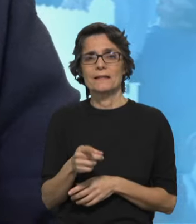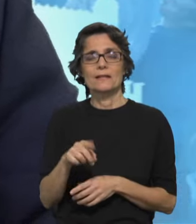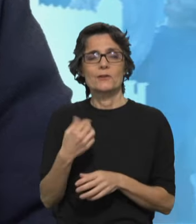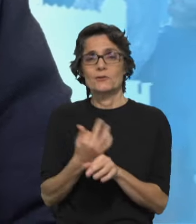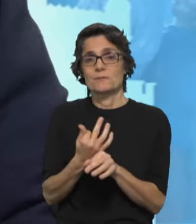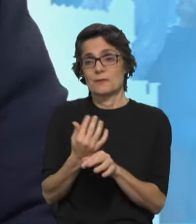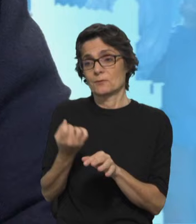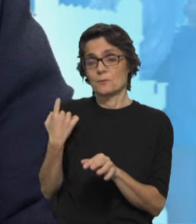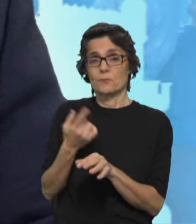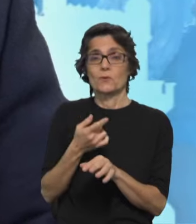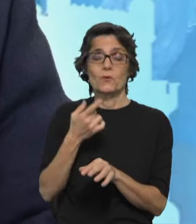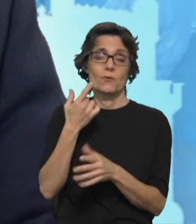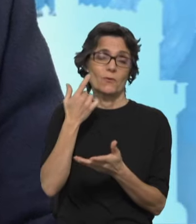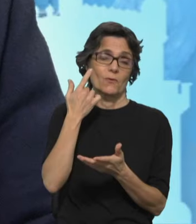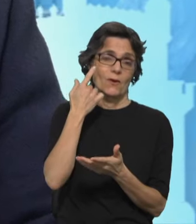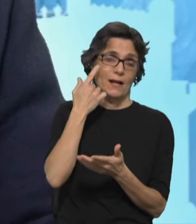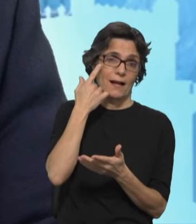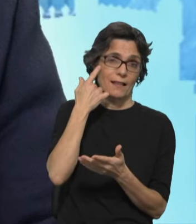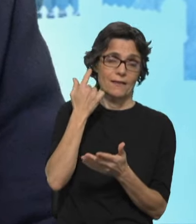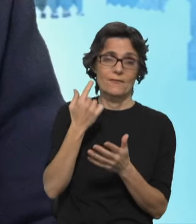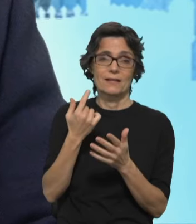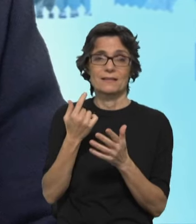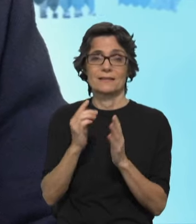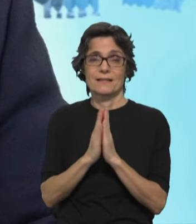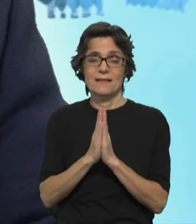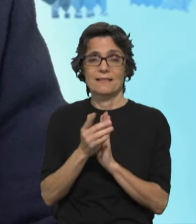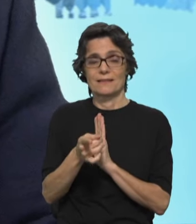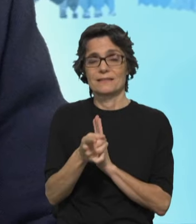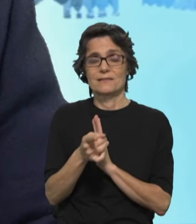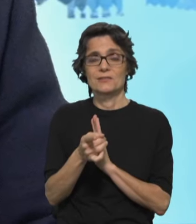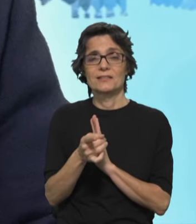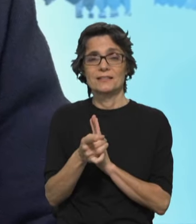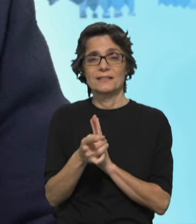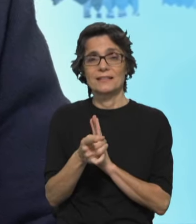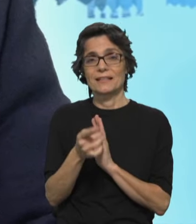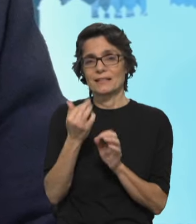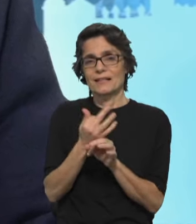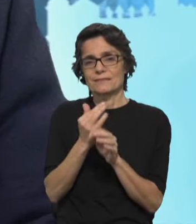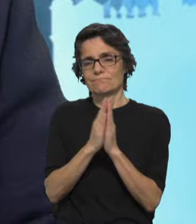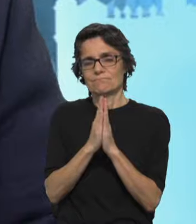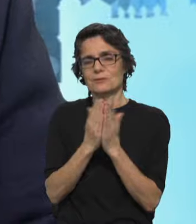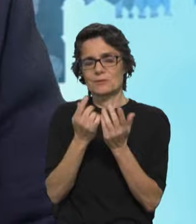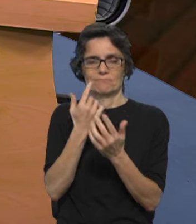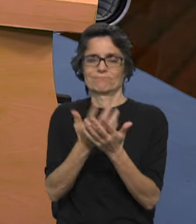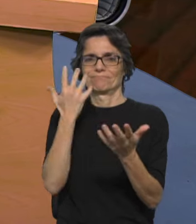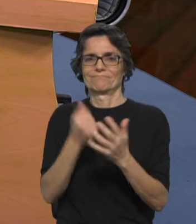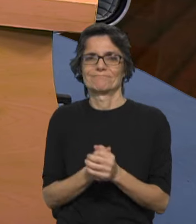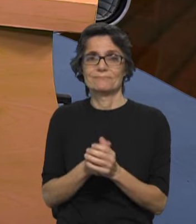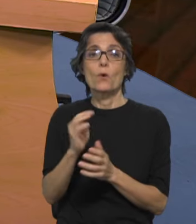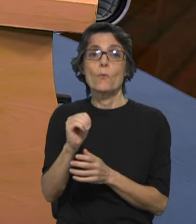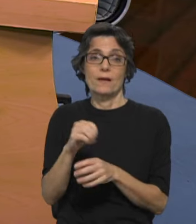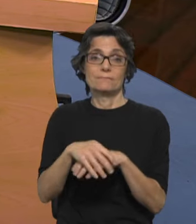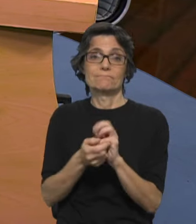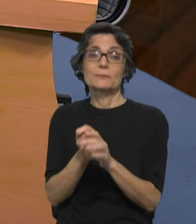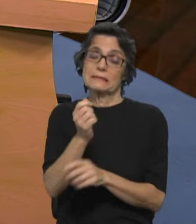poucos dias a Quinta-feira Santa, onde na própria celebração isso é mais que evidente, não é verdade? O gesto lava-pés, não é? O próprio